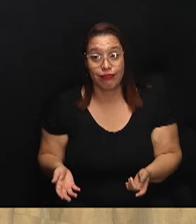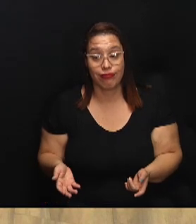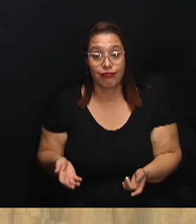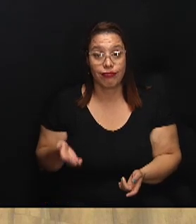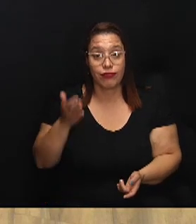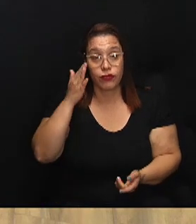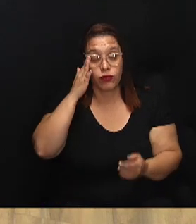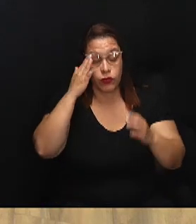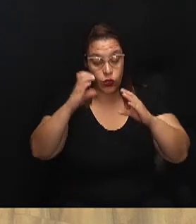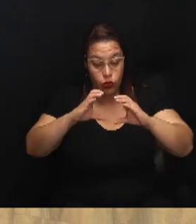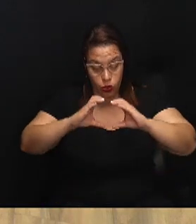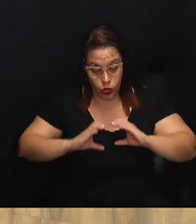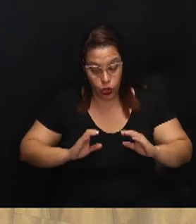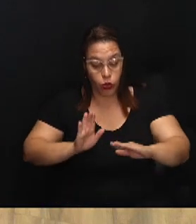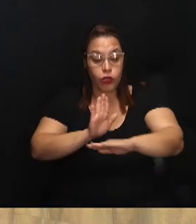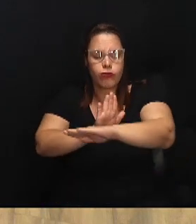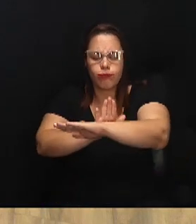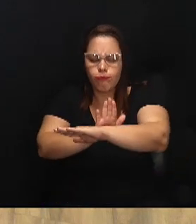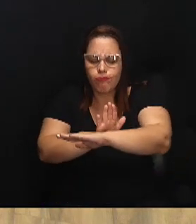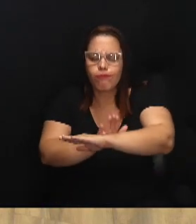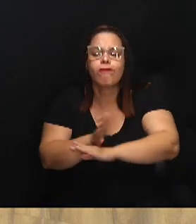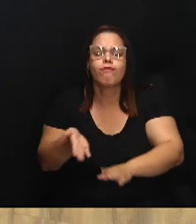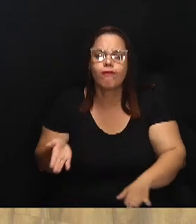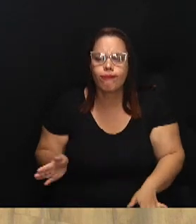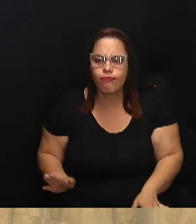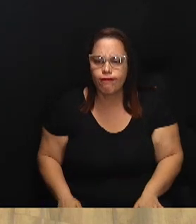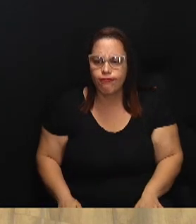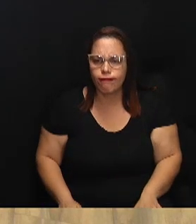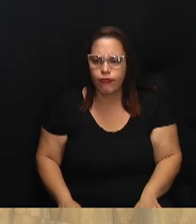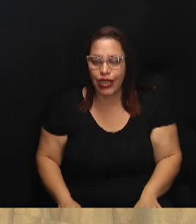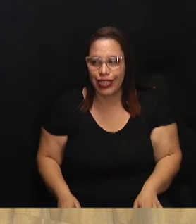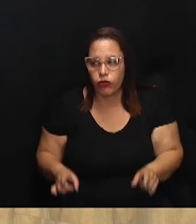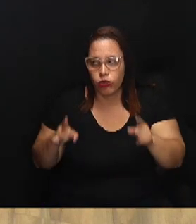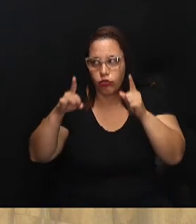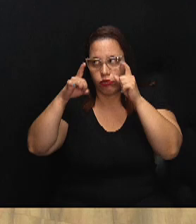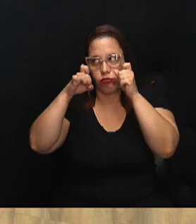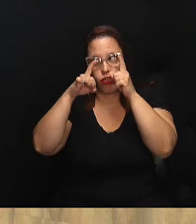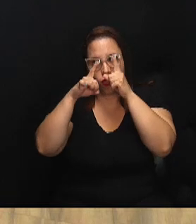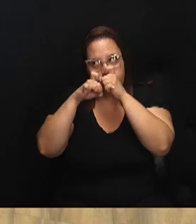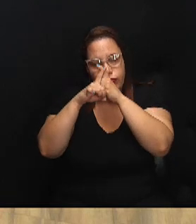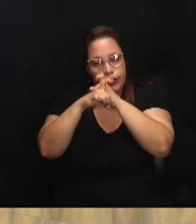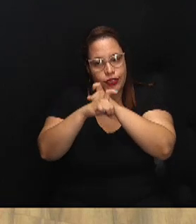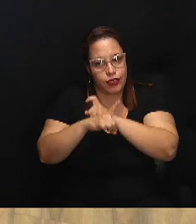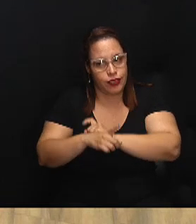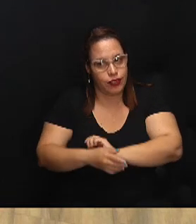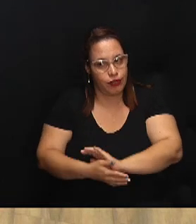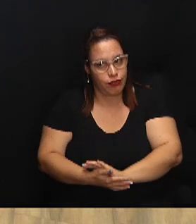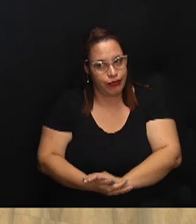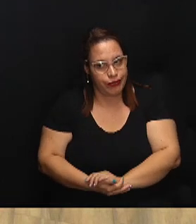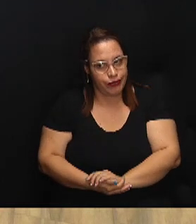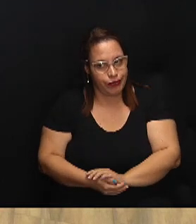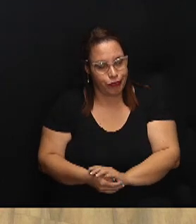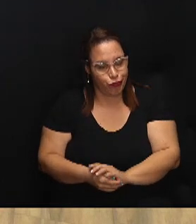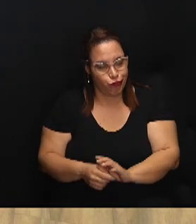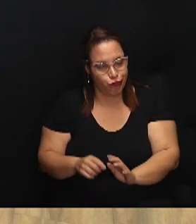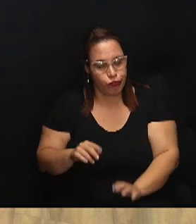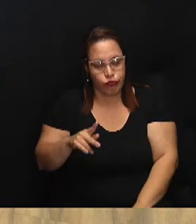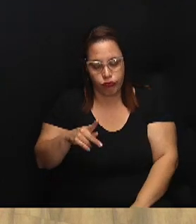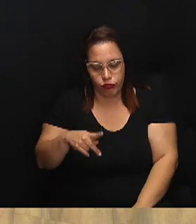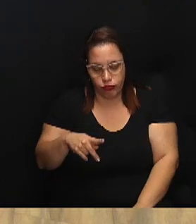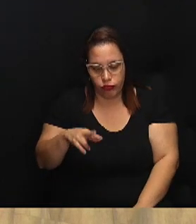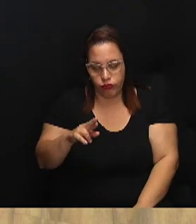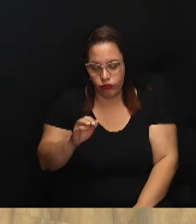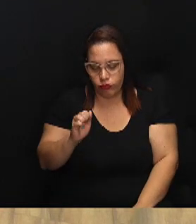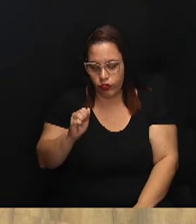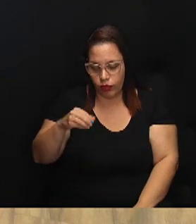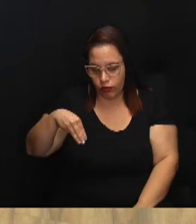esse comportamento de ajudar ali, né? Porque realmente é uma situação muito complicada. E a questão da prematuridade, né? Então você vê um